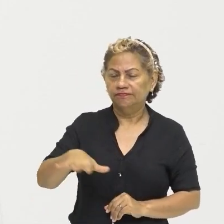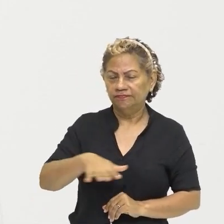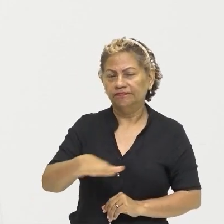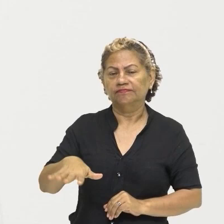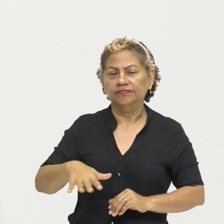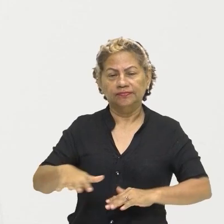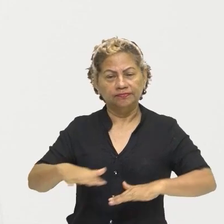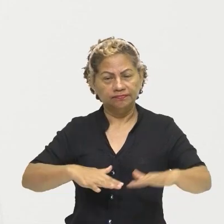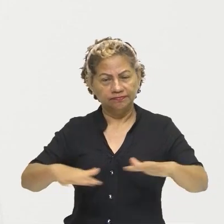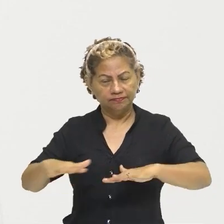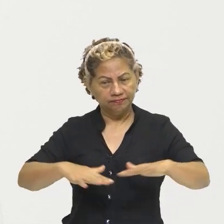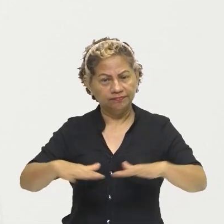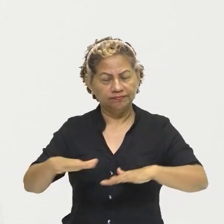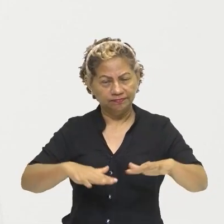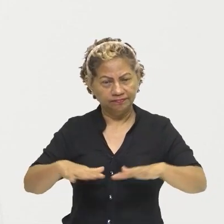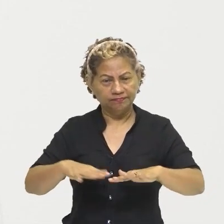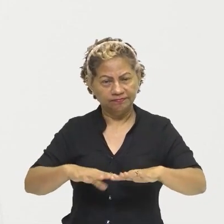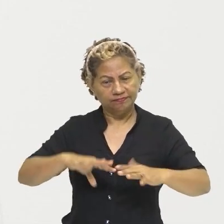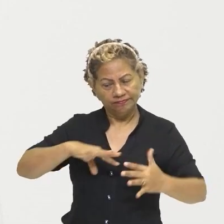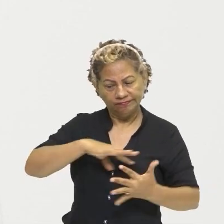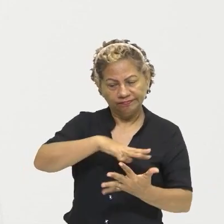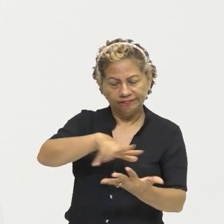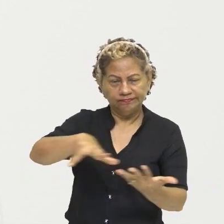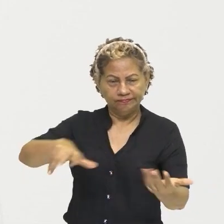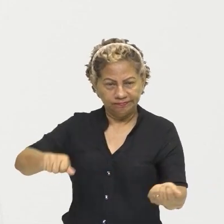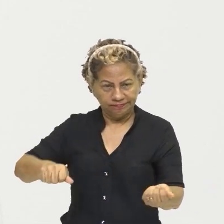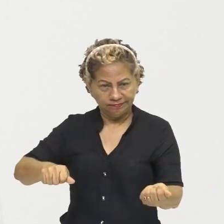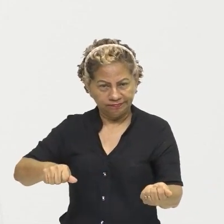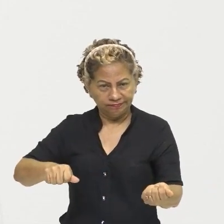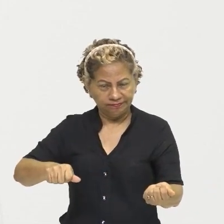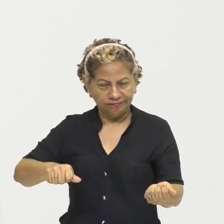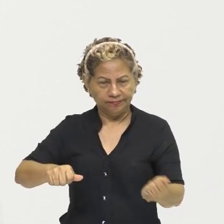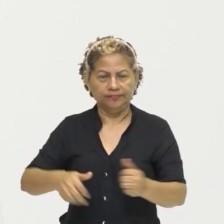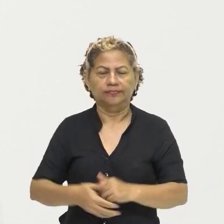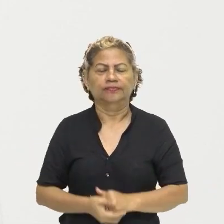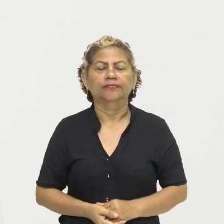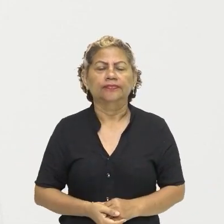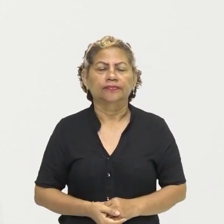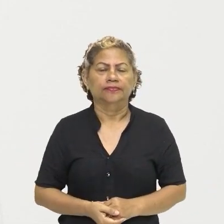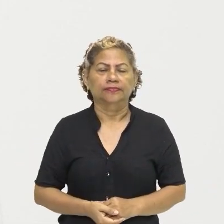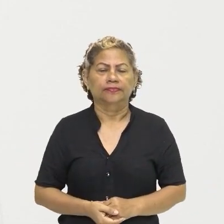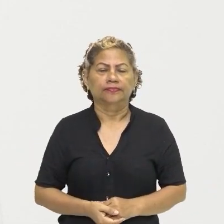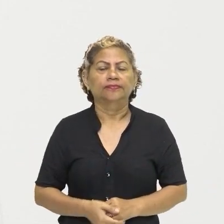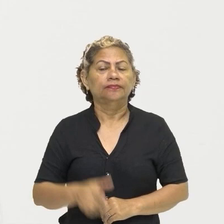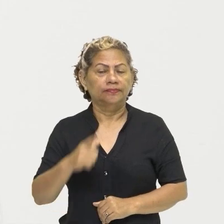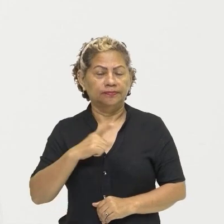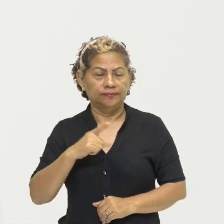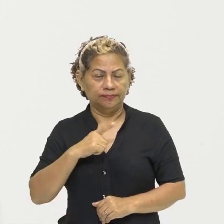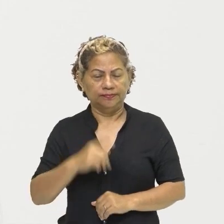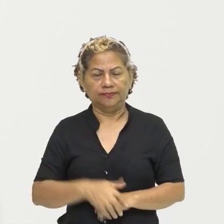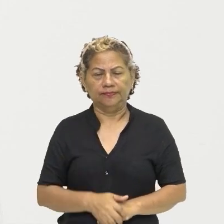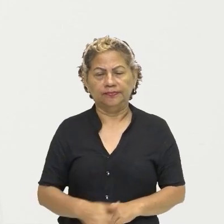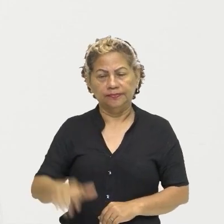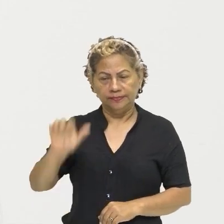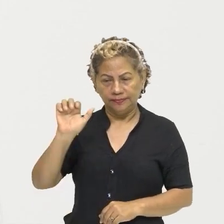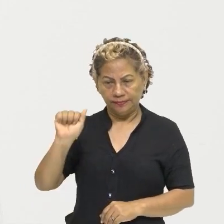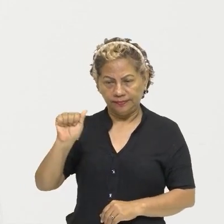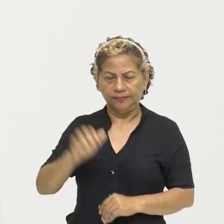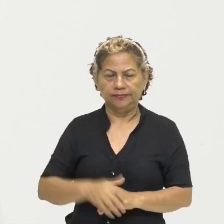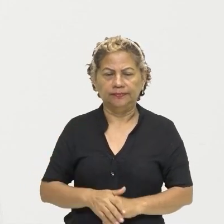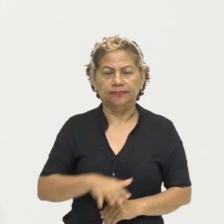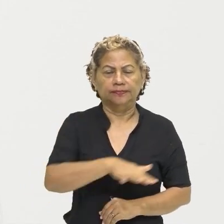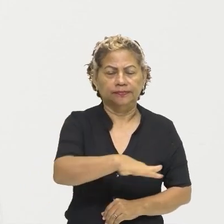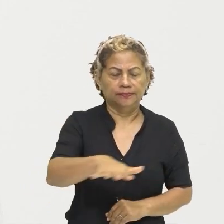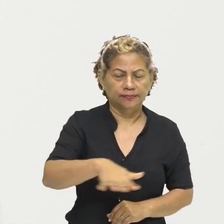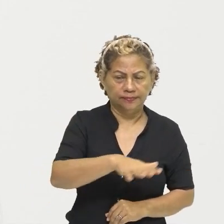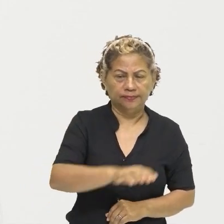feitas as seguintes afirmações. Aí nós temos a primeira afirmação. As áreas S1